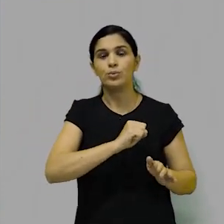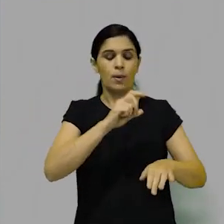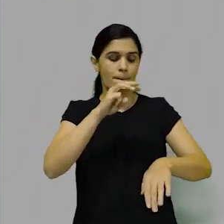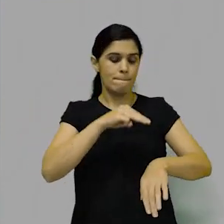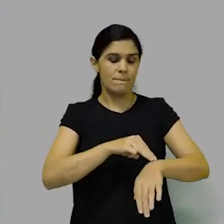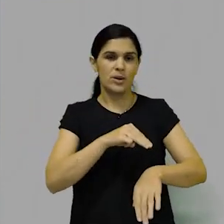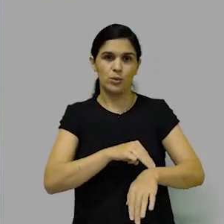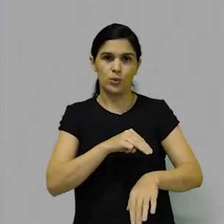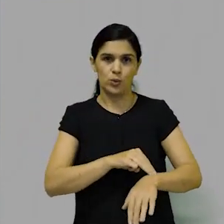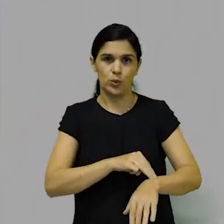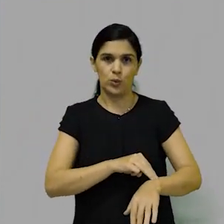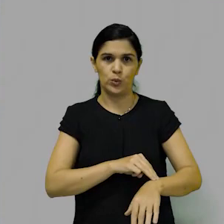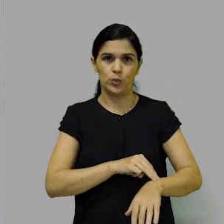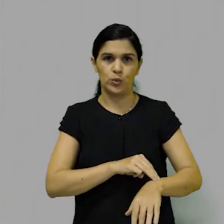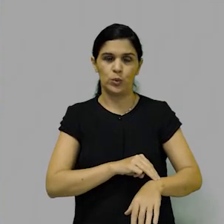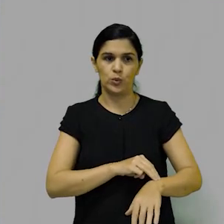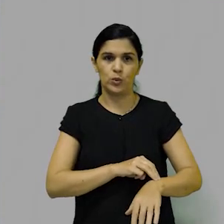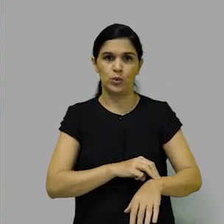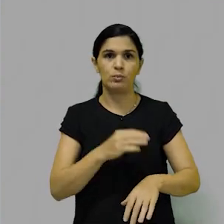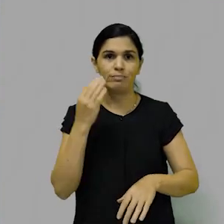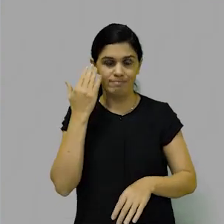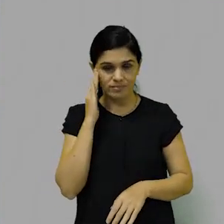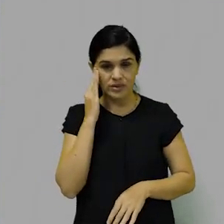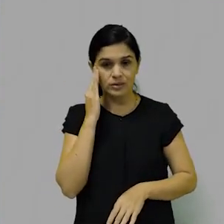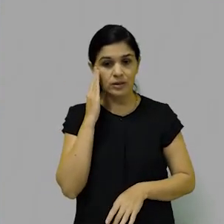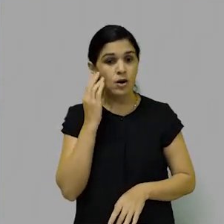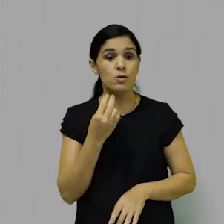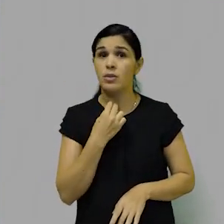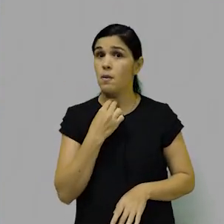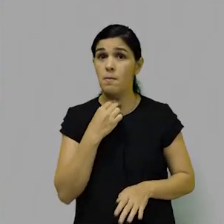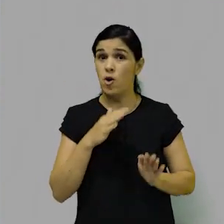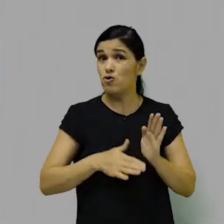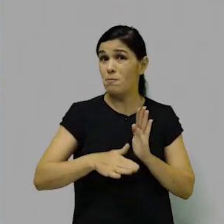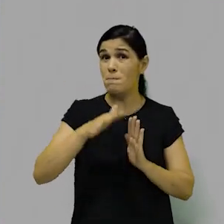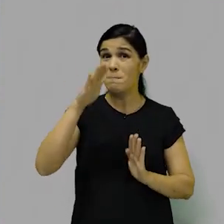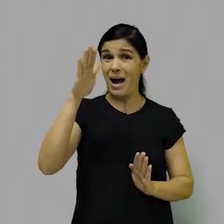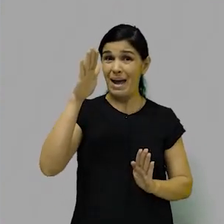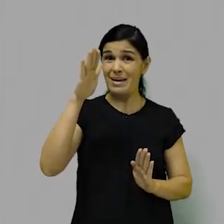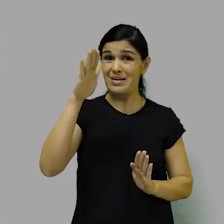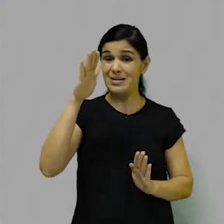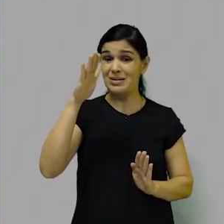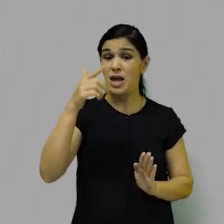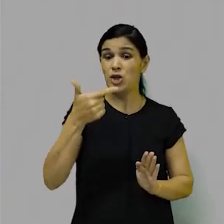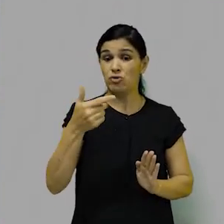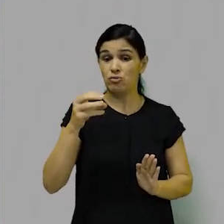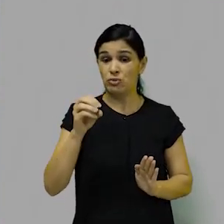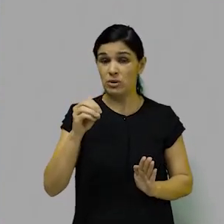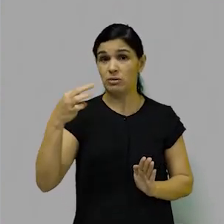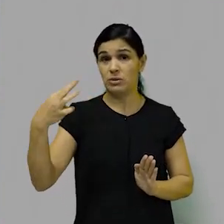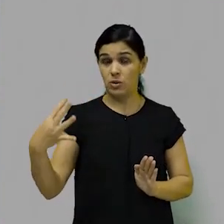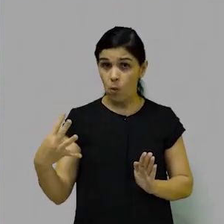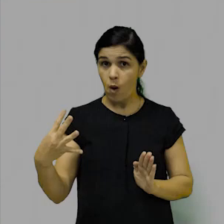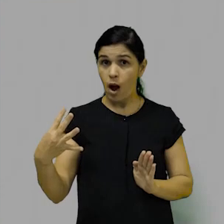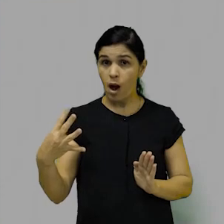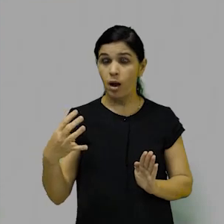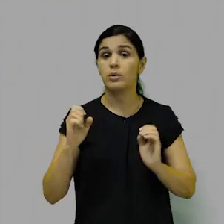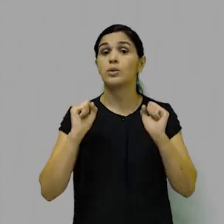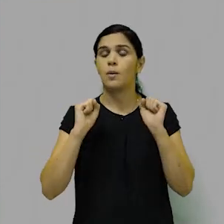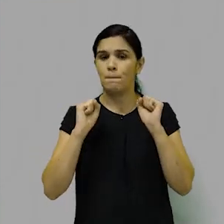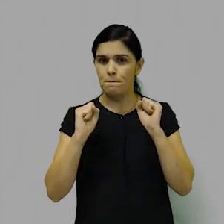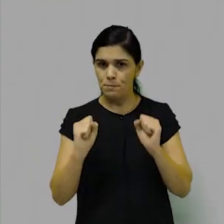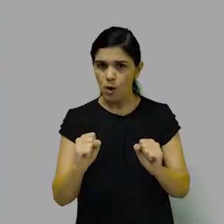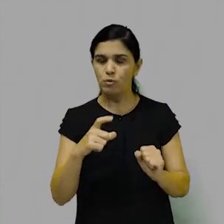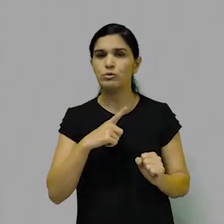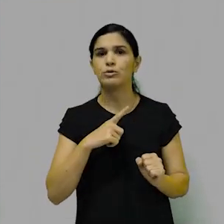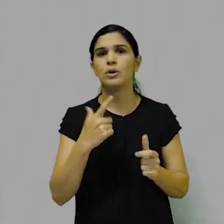A sua vida em risco. Aquilo que eu falei para vocês quando eu falei de zona alvo de treinamento. o tolerável. Tá certo? Então a gente nunca